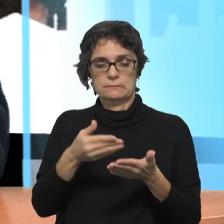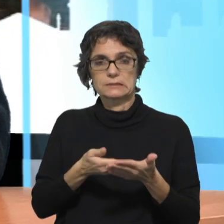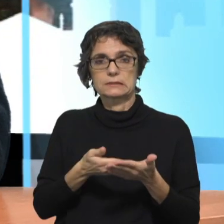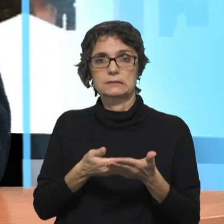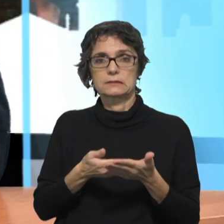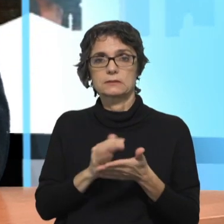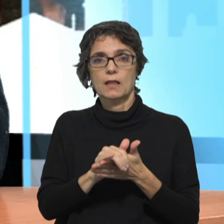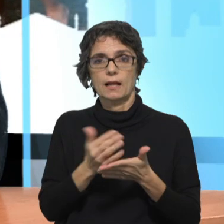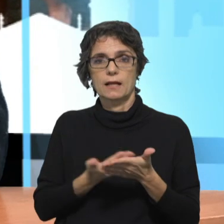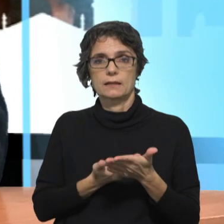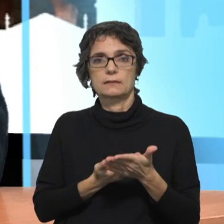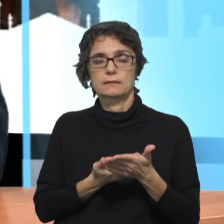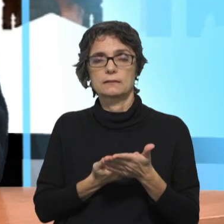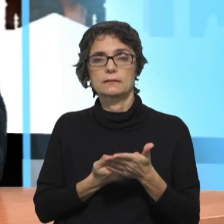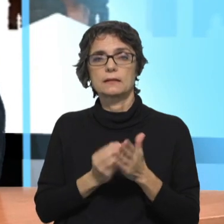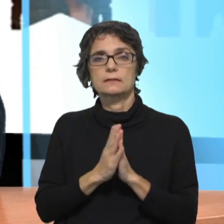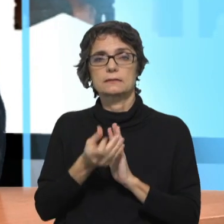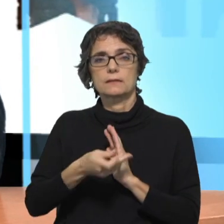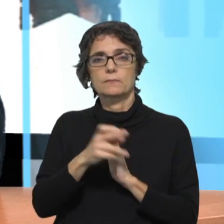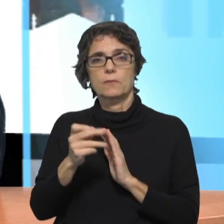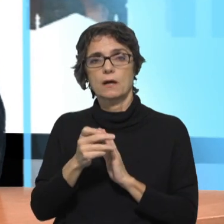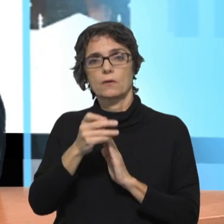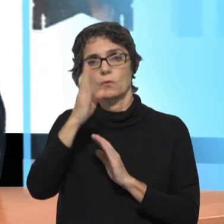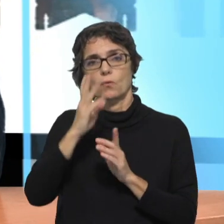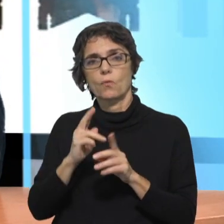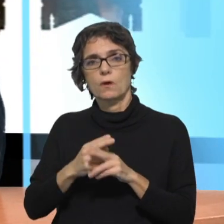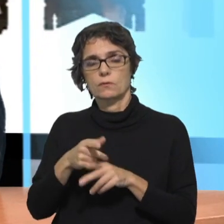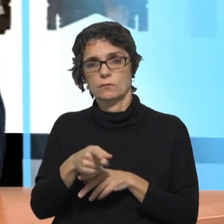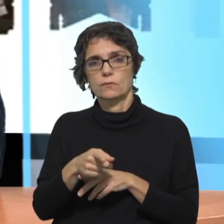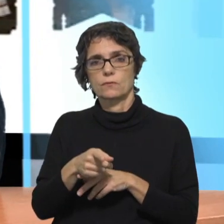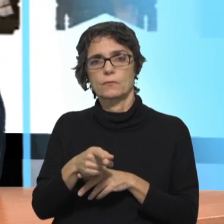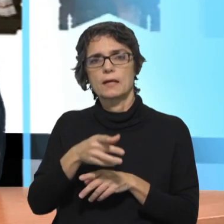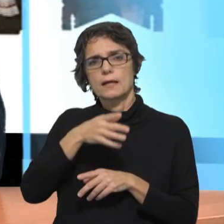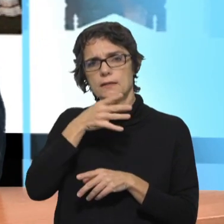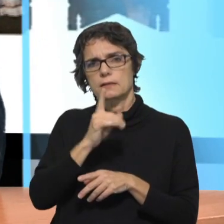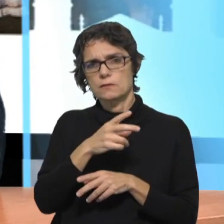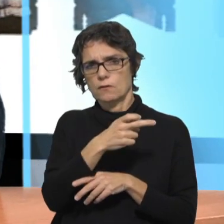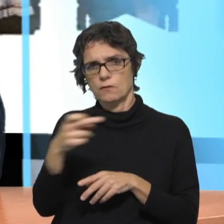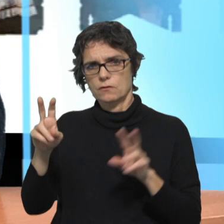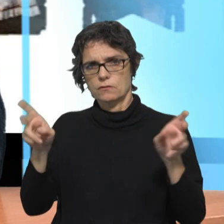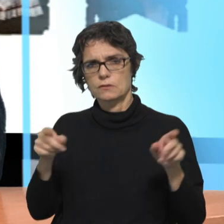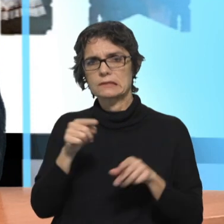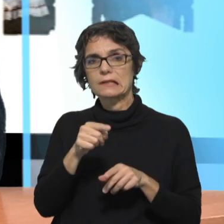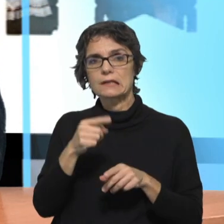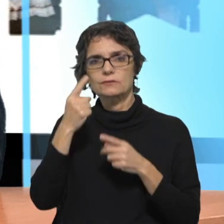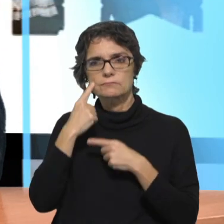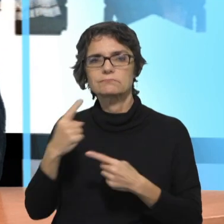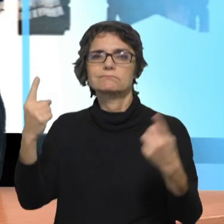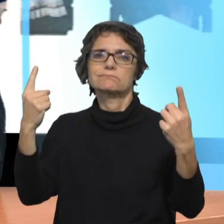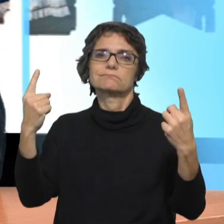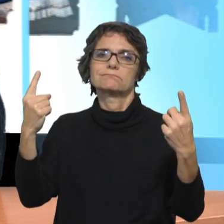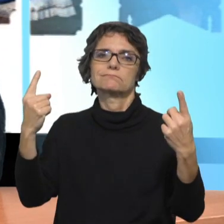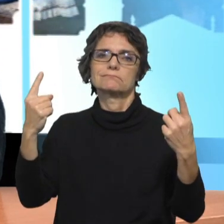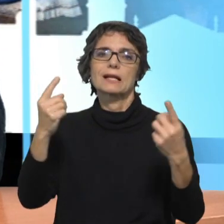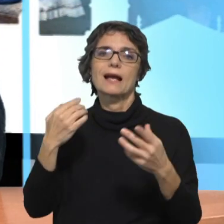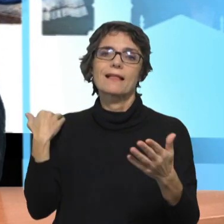aos Romanos, que é uma carta mais teológica do que propriamente pastoral, que diz que esta é a revelação do mistério que estava